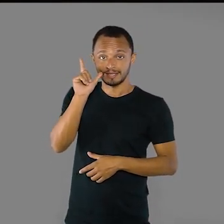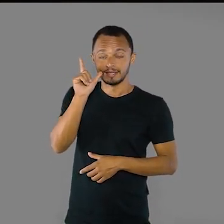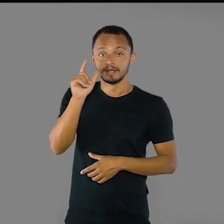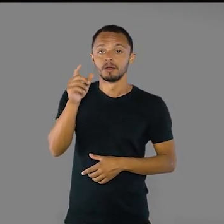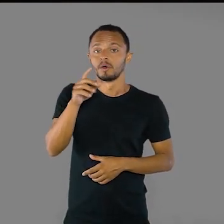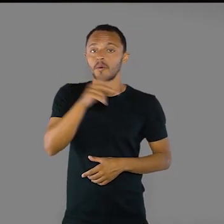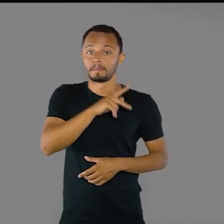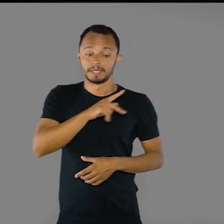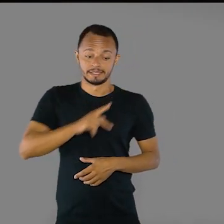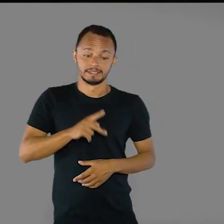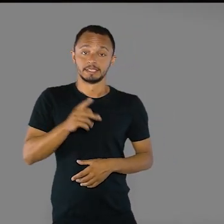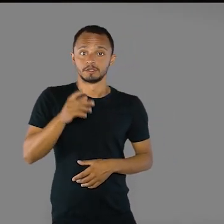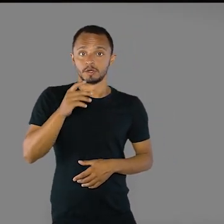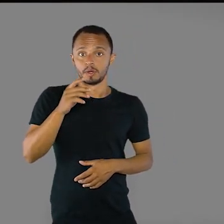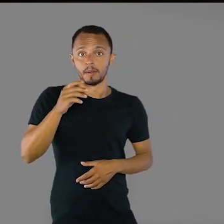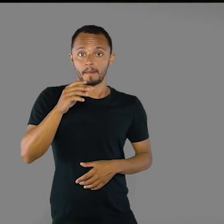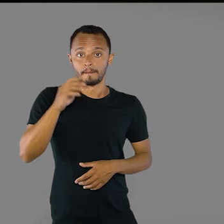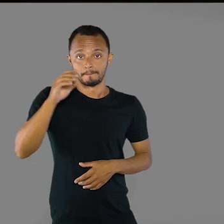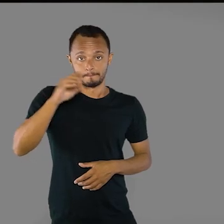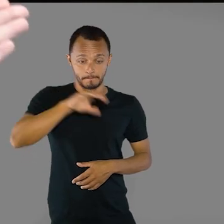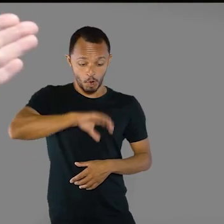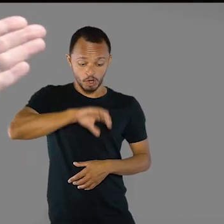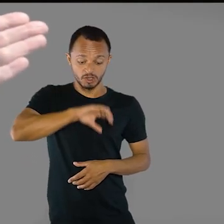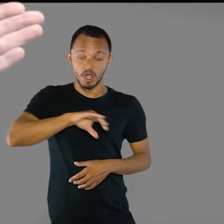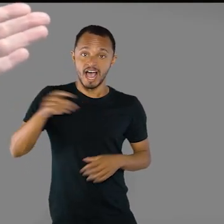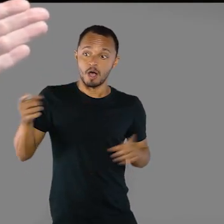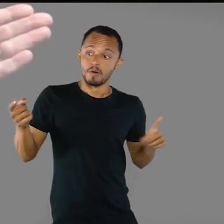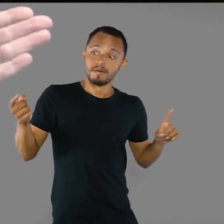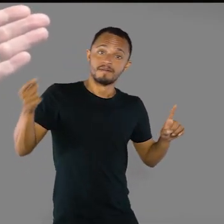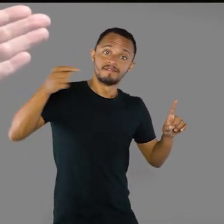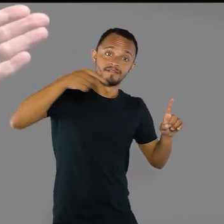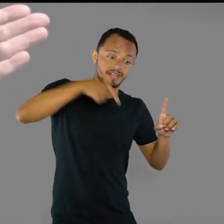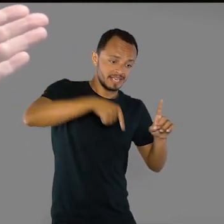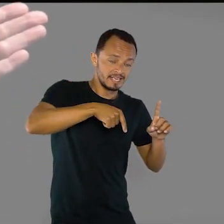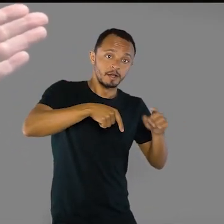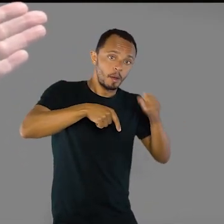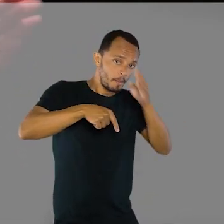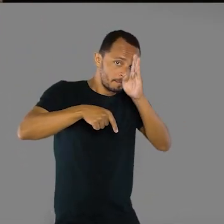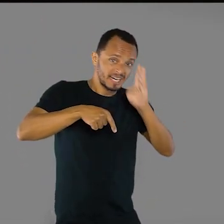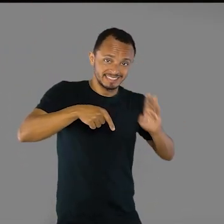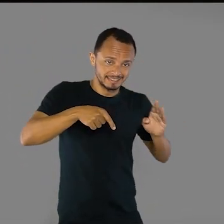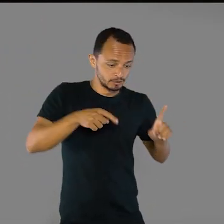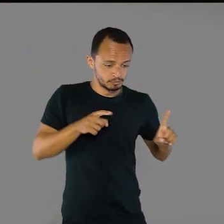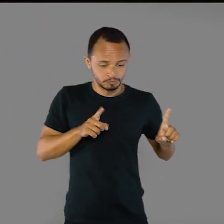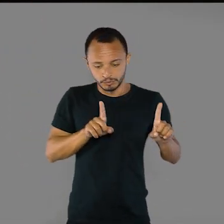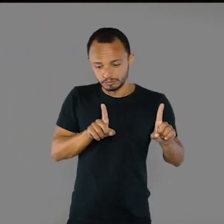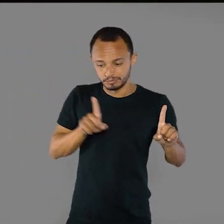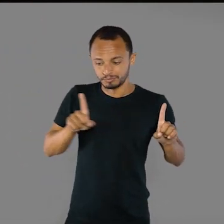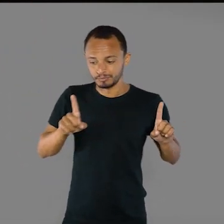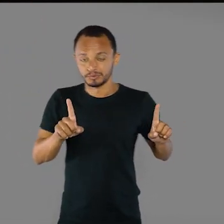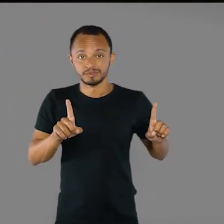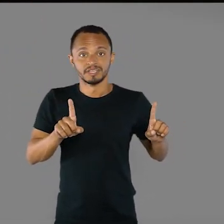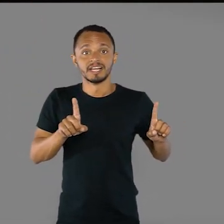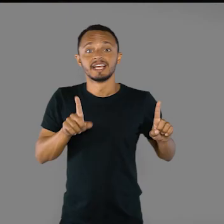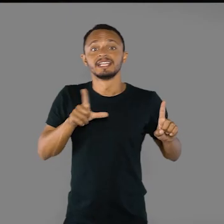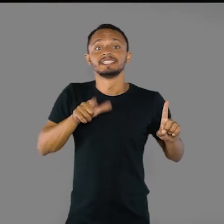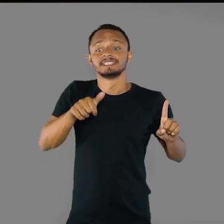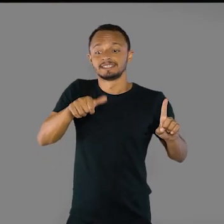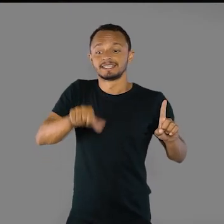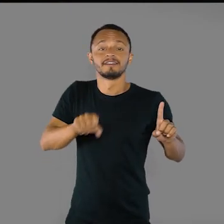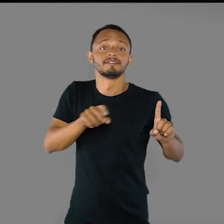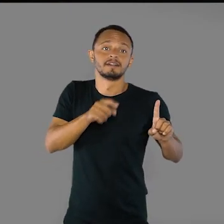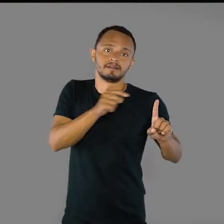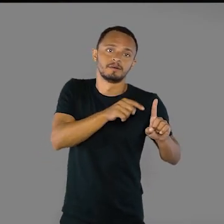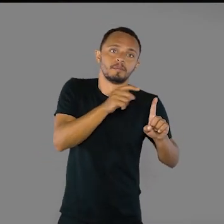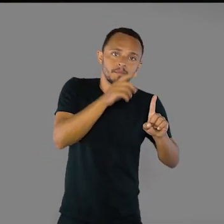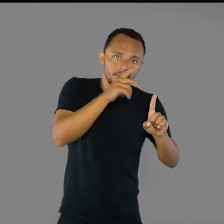de Portugal não estava do lado do presidente do Brasil. Estava do lado do velho da